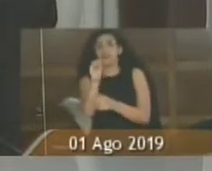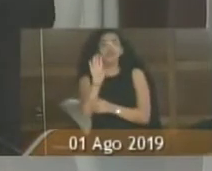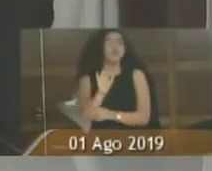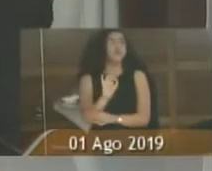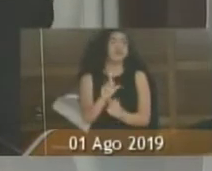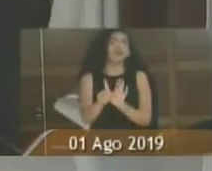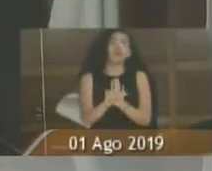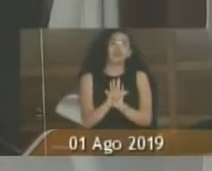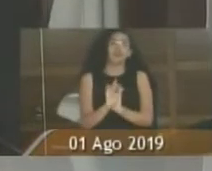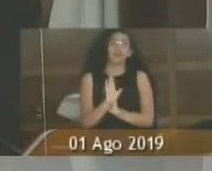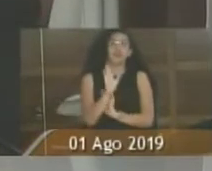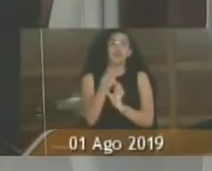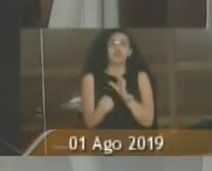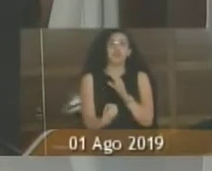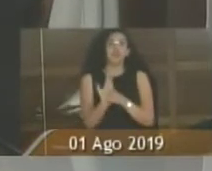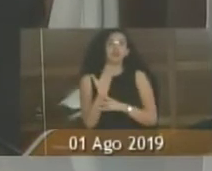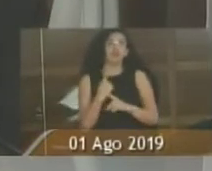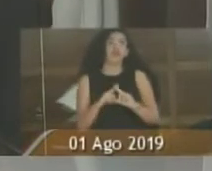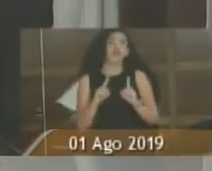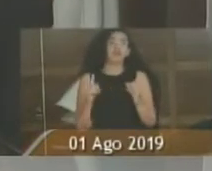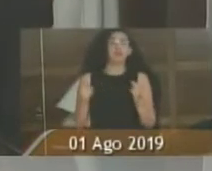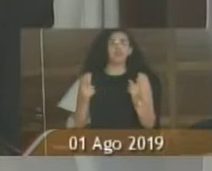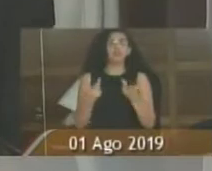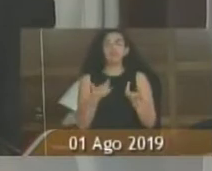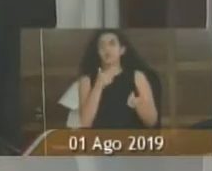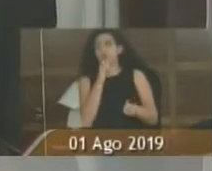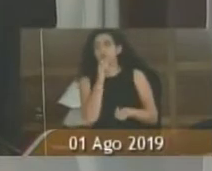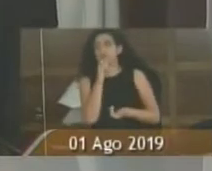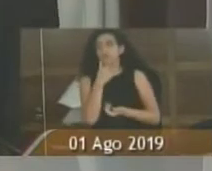é lei, né? Já foi criado aí, mas, por exemplo,